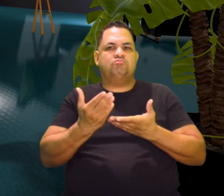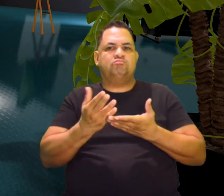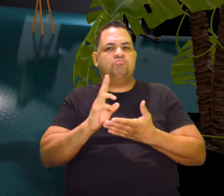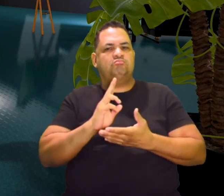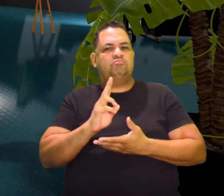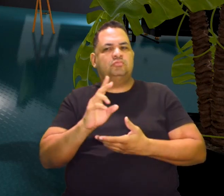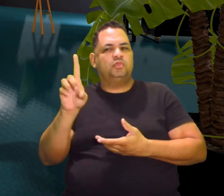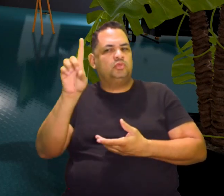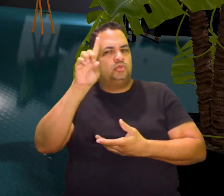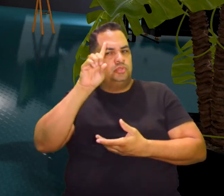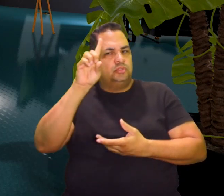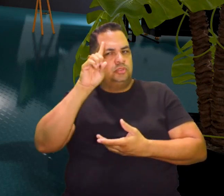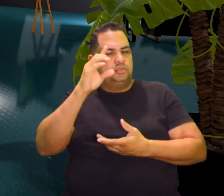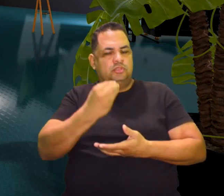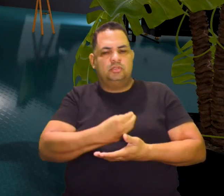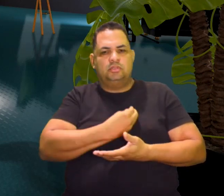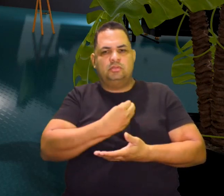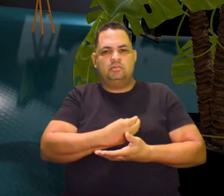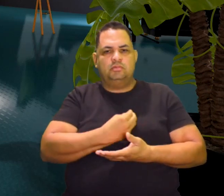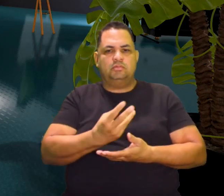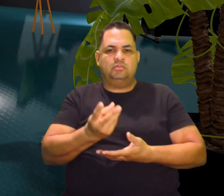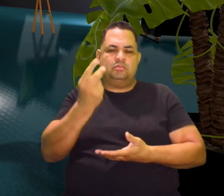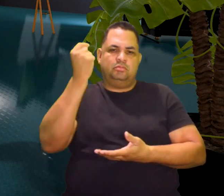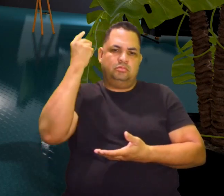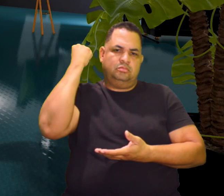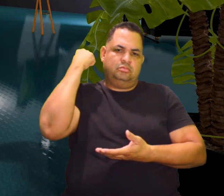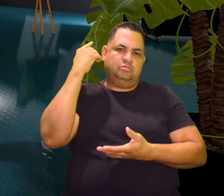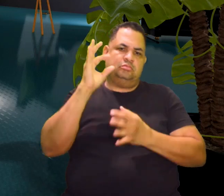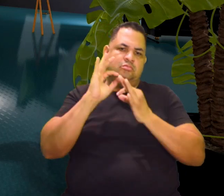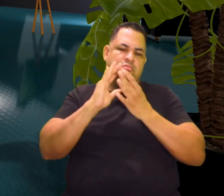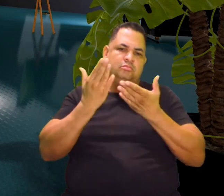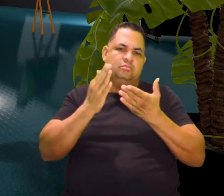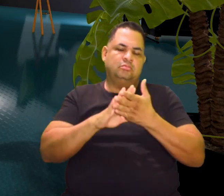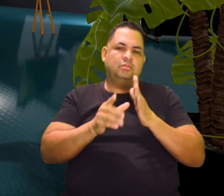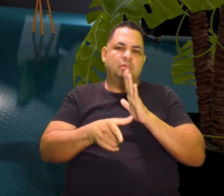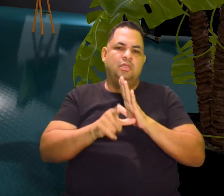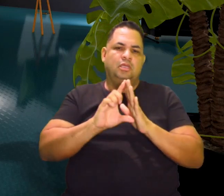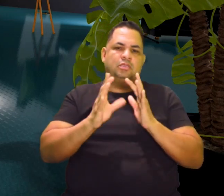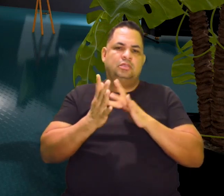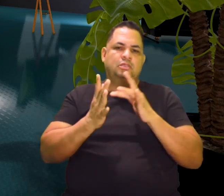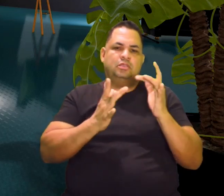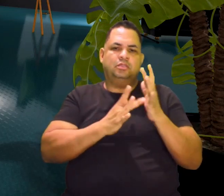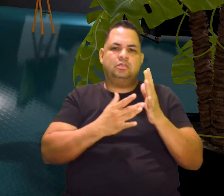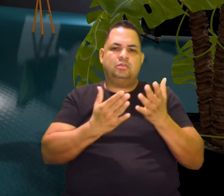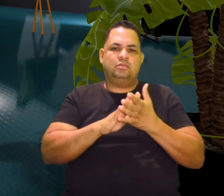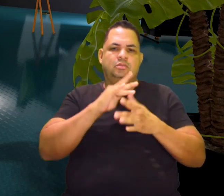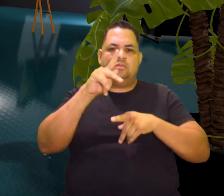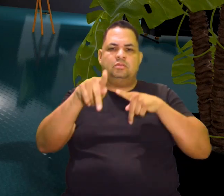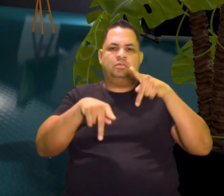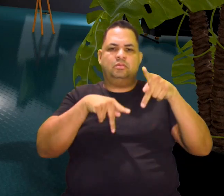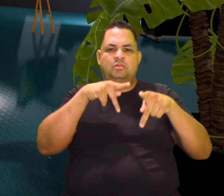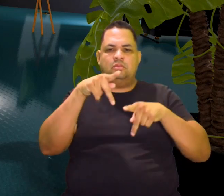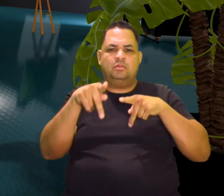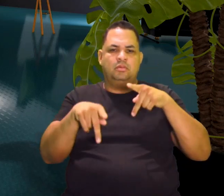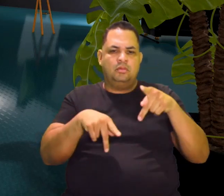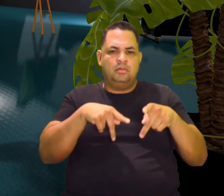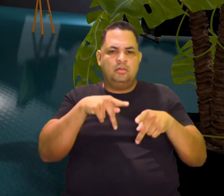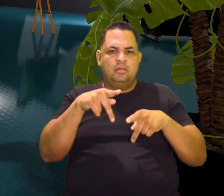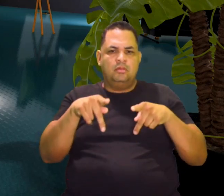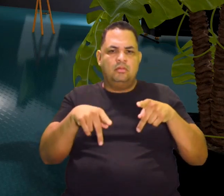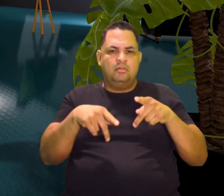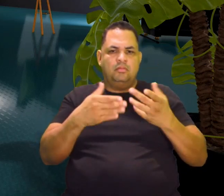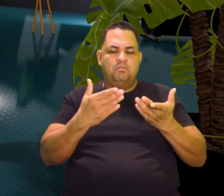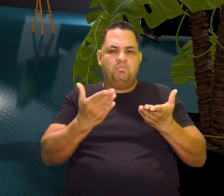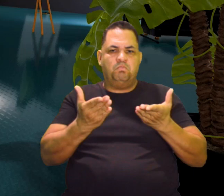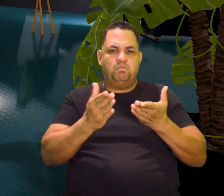daquele período antigo, período muito distante, né, antes de Cristo. Então, eram povos que estavam